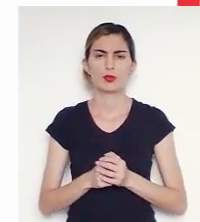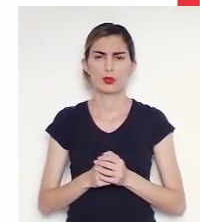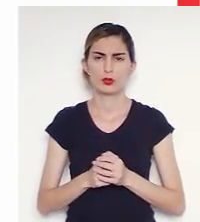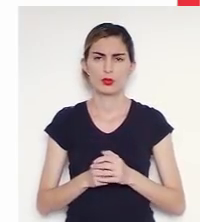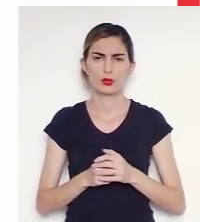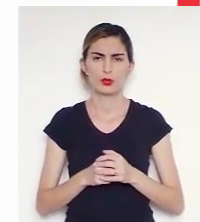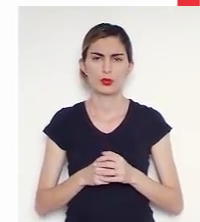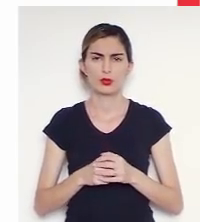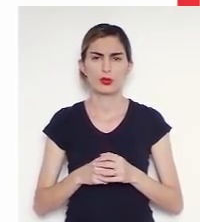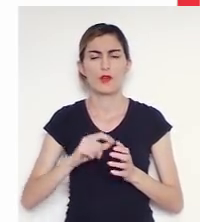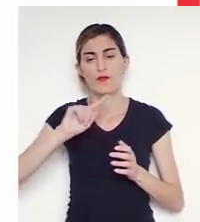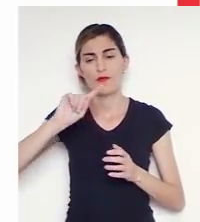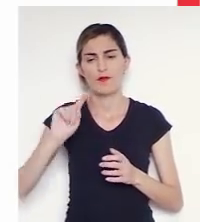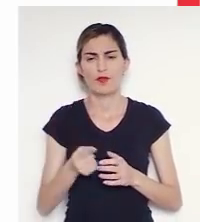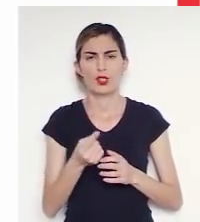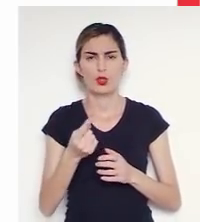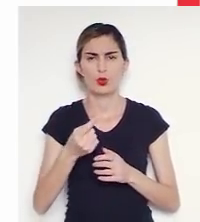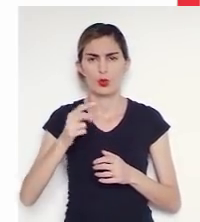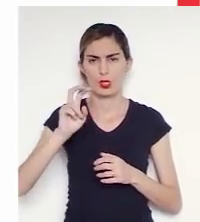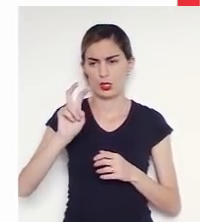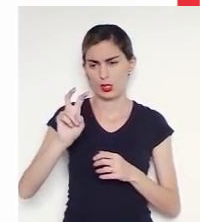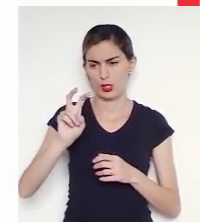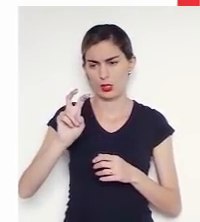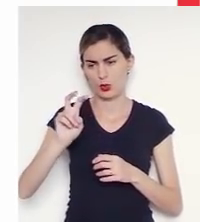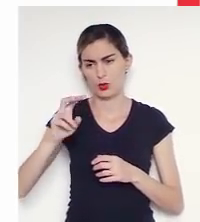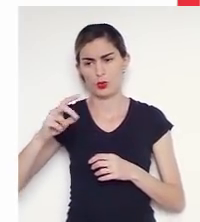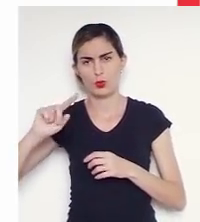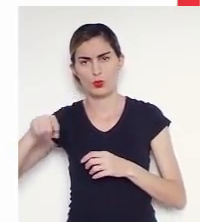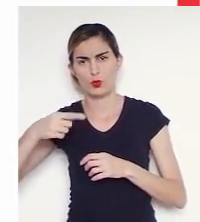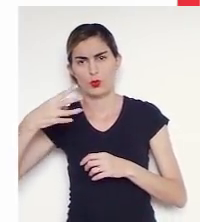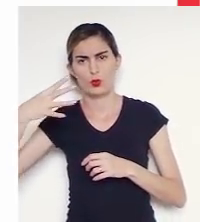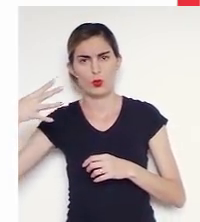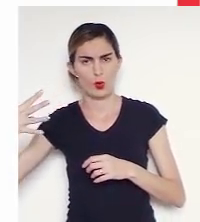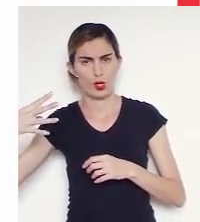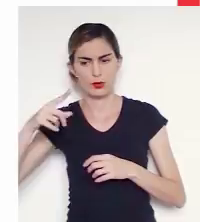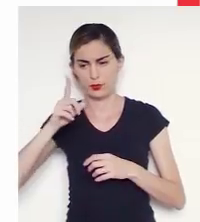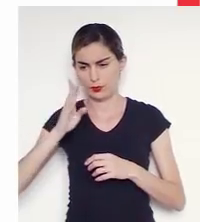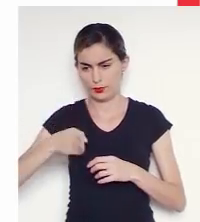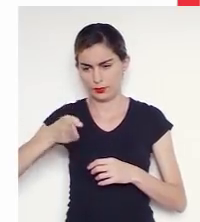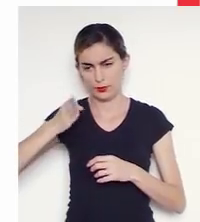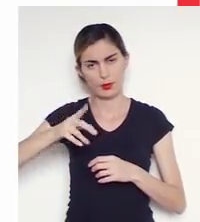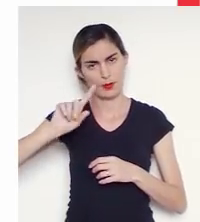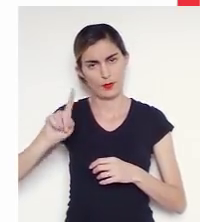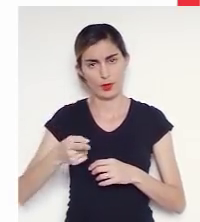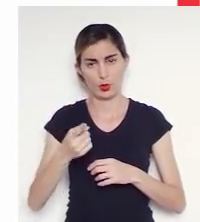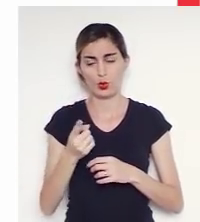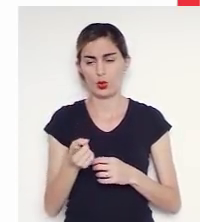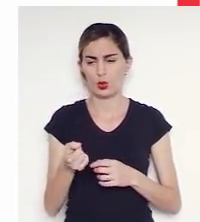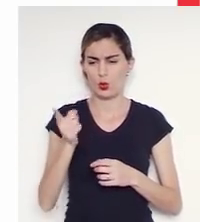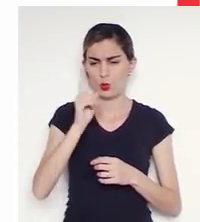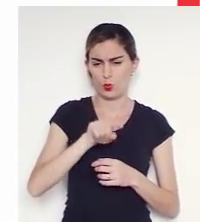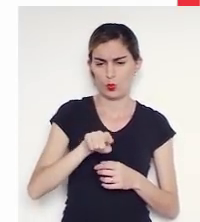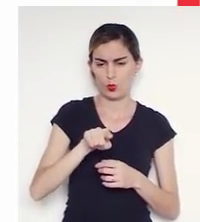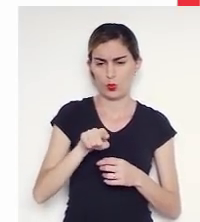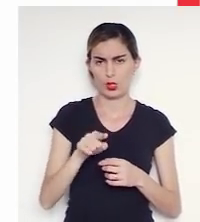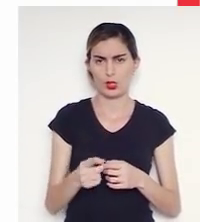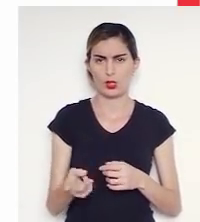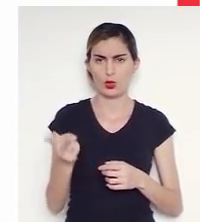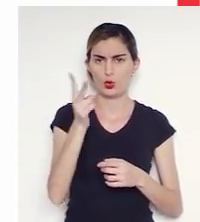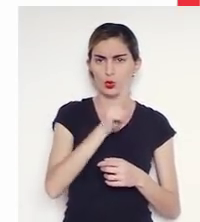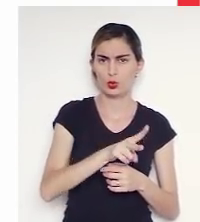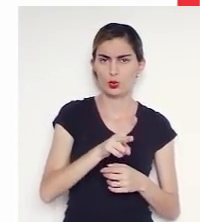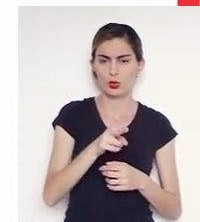ali a vírgula entre o 5 e o 4, observa? Ok? Então andamos uma